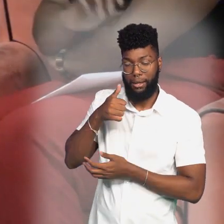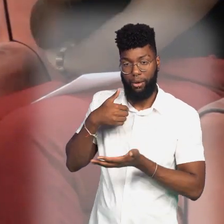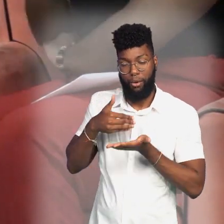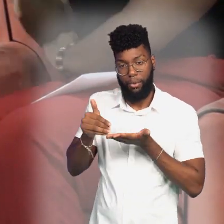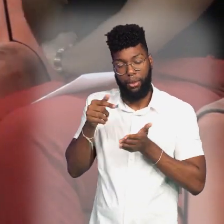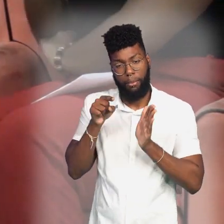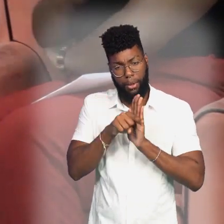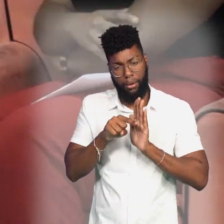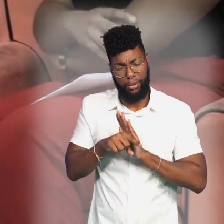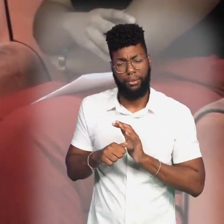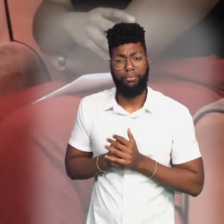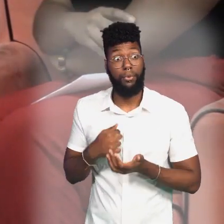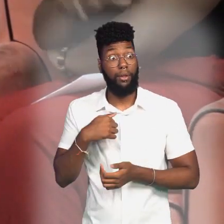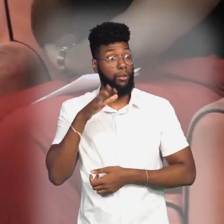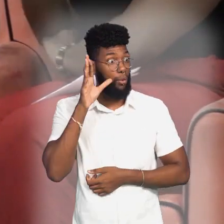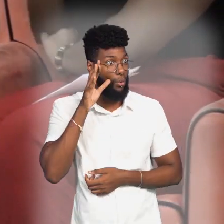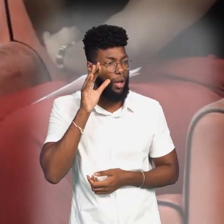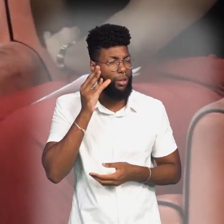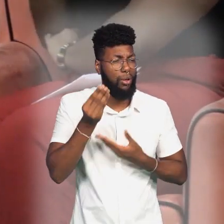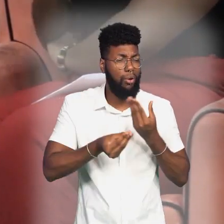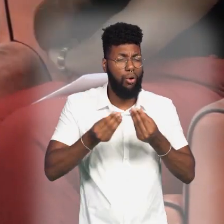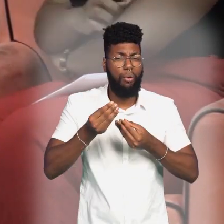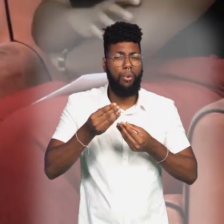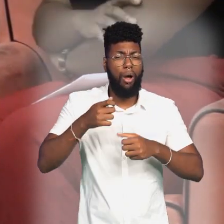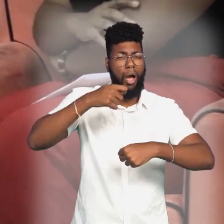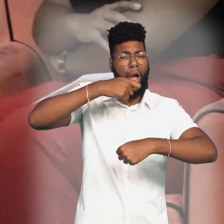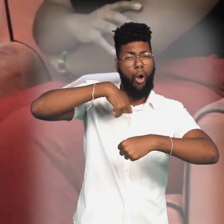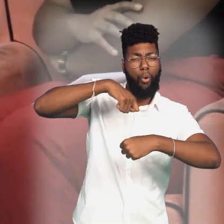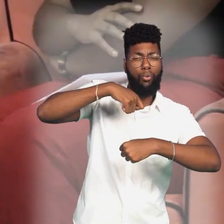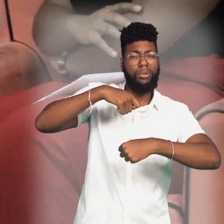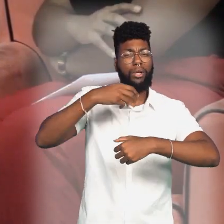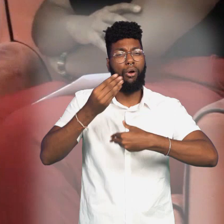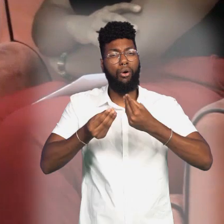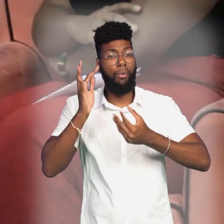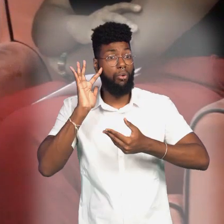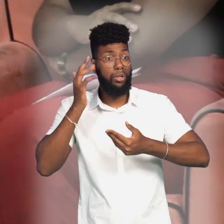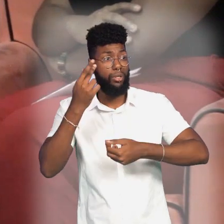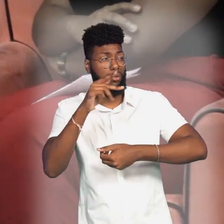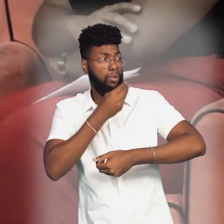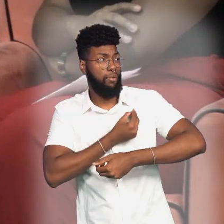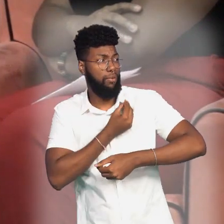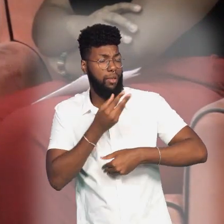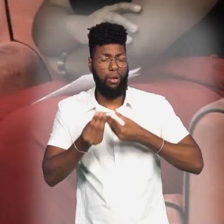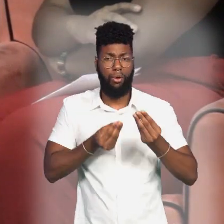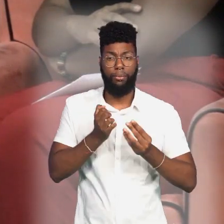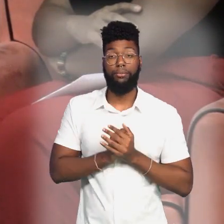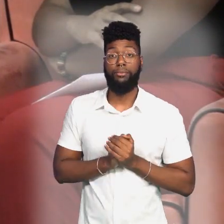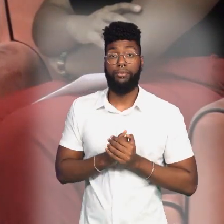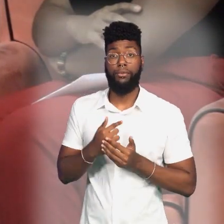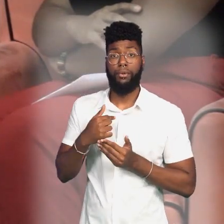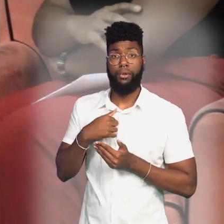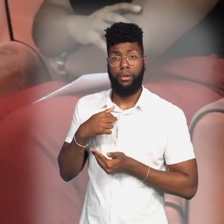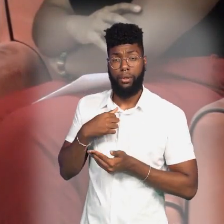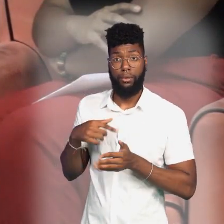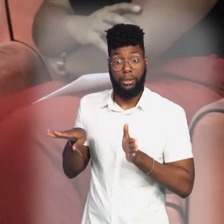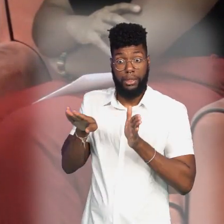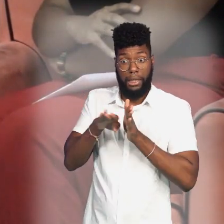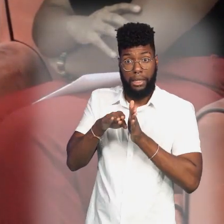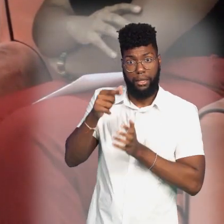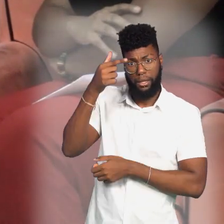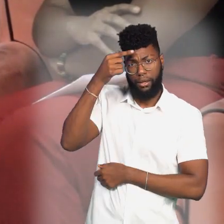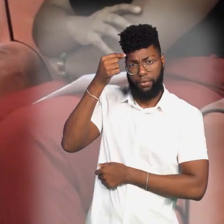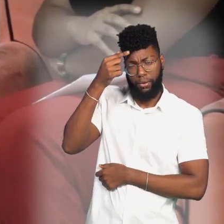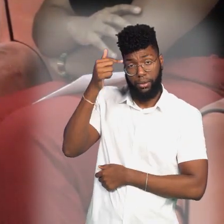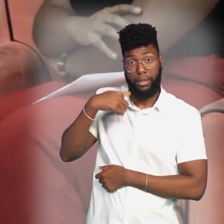como é que a cozinha também apareceu na tua vida, assim. Bom, eu quando cheguei na faculdade